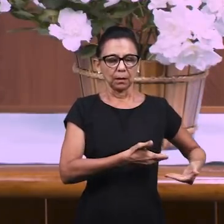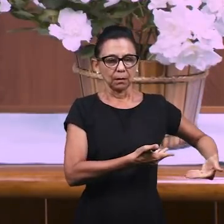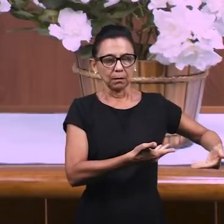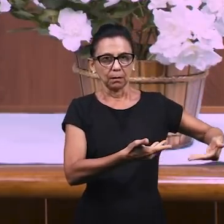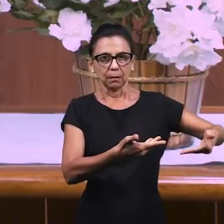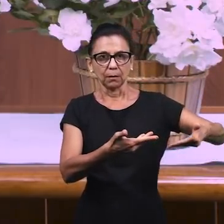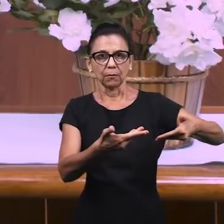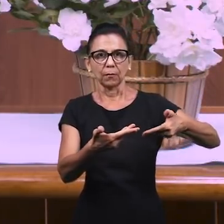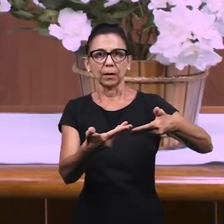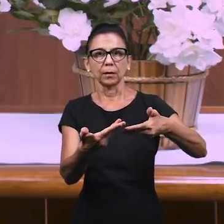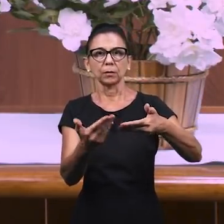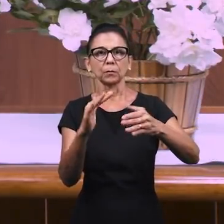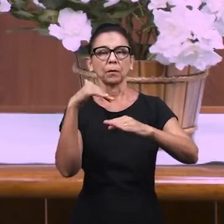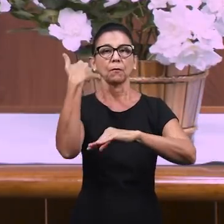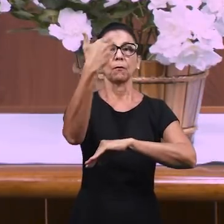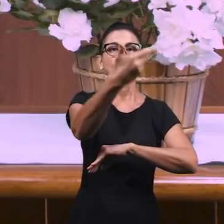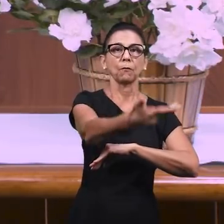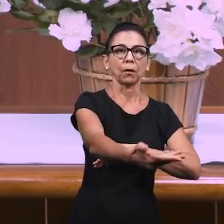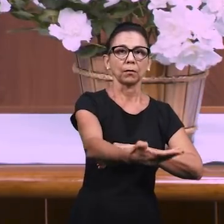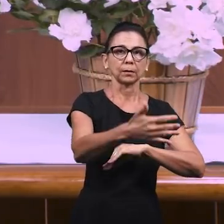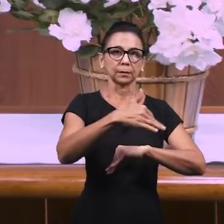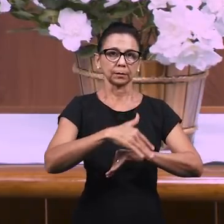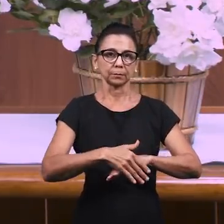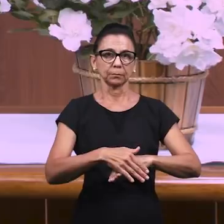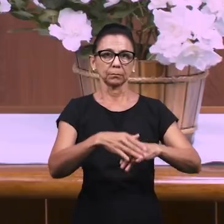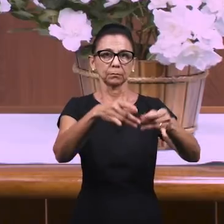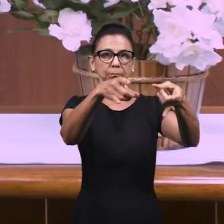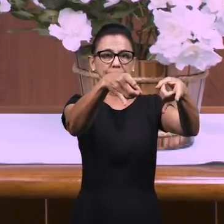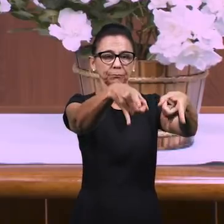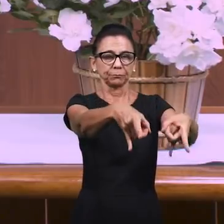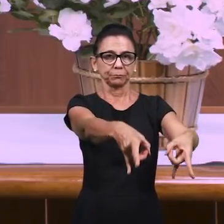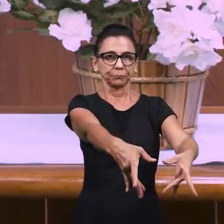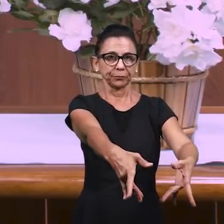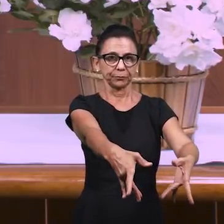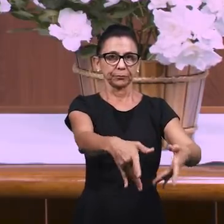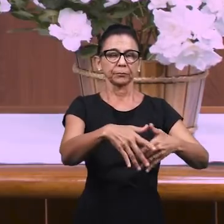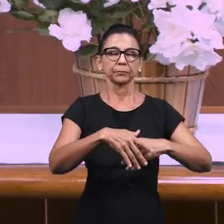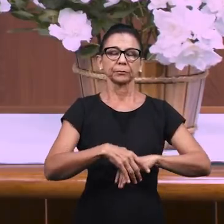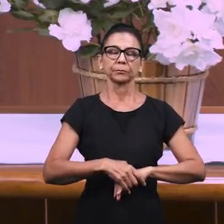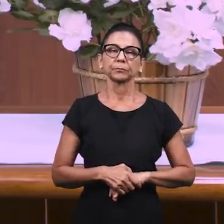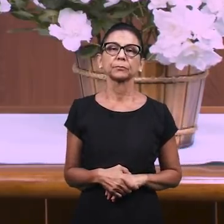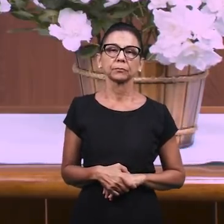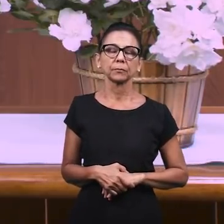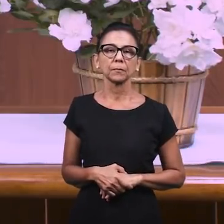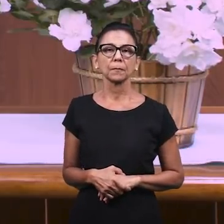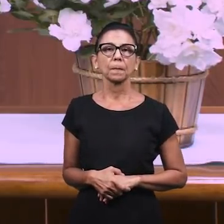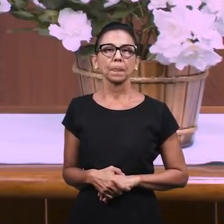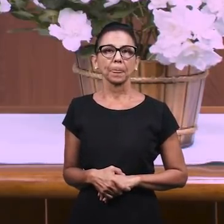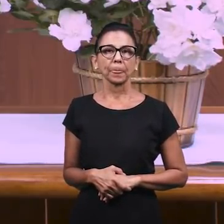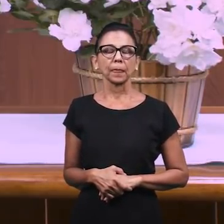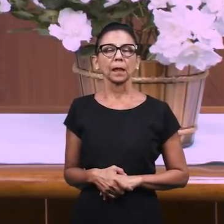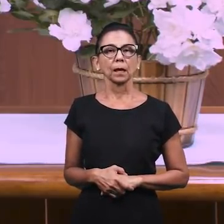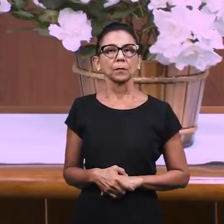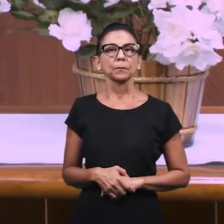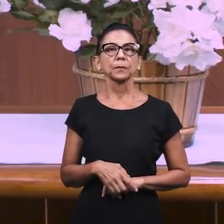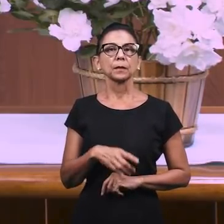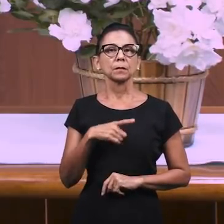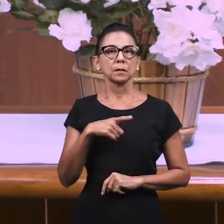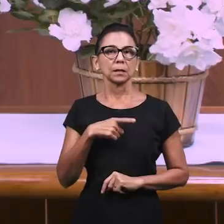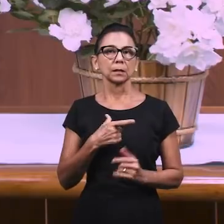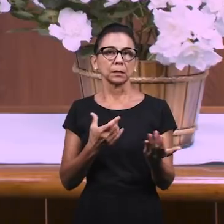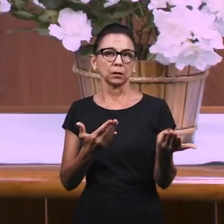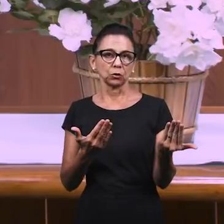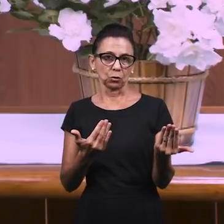pouco depois. Não havia diáconos. E eu tenho certeza que há jovens que estão aqui nos ouvindo,